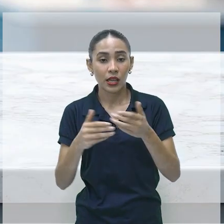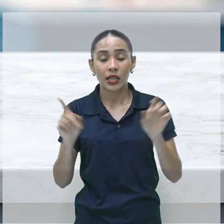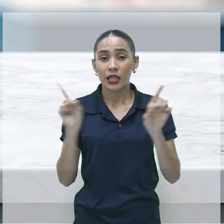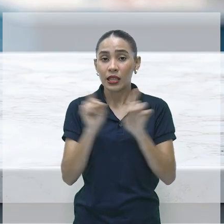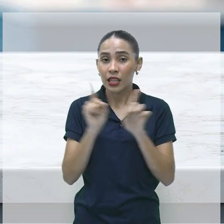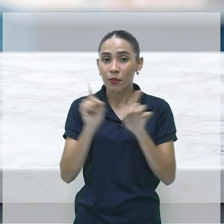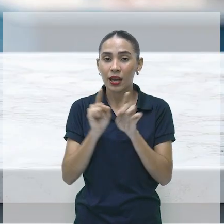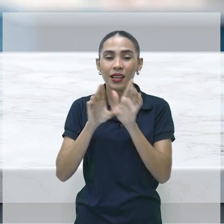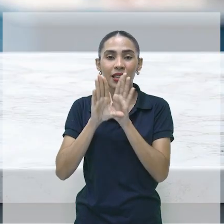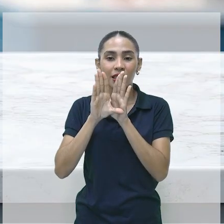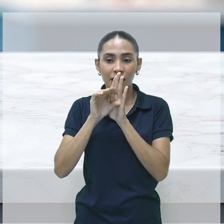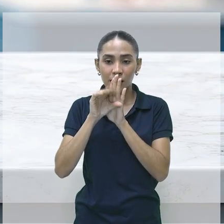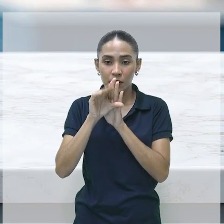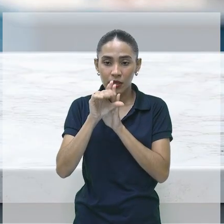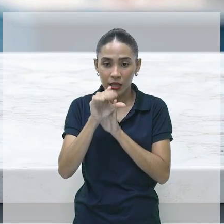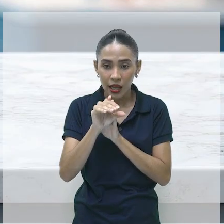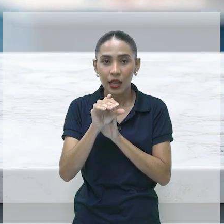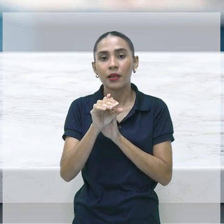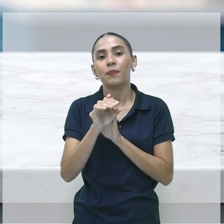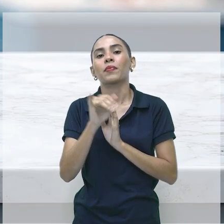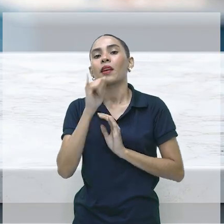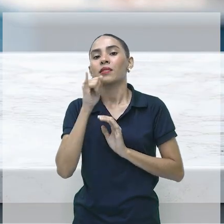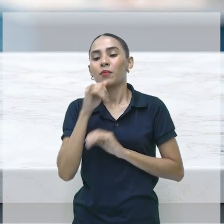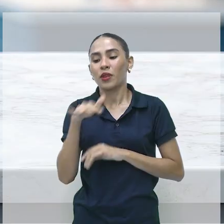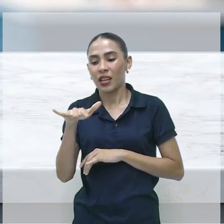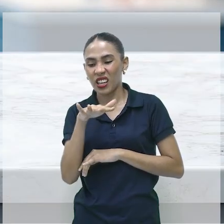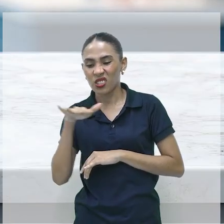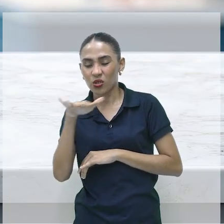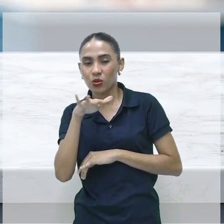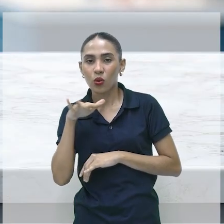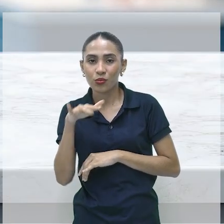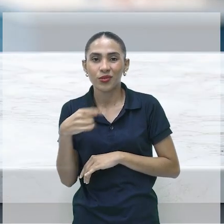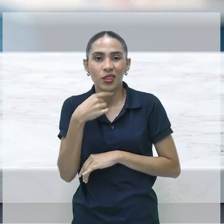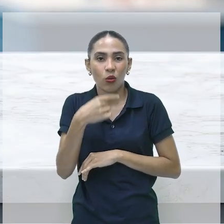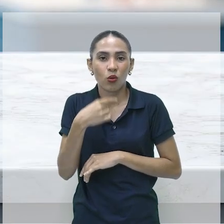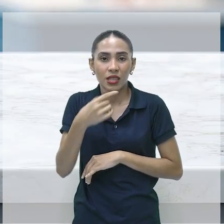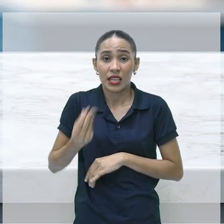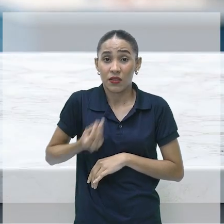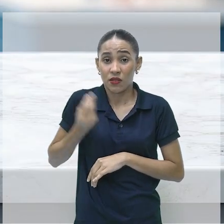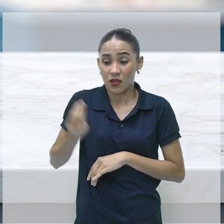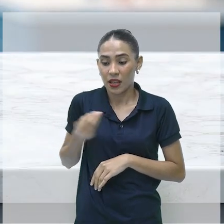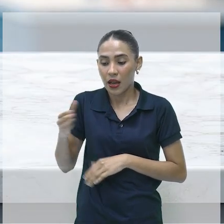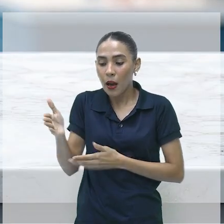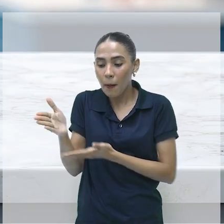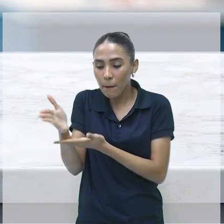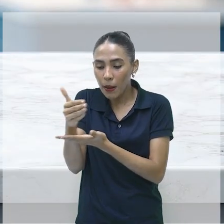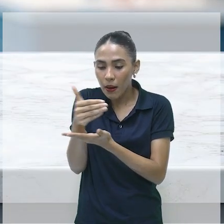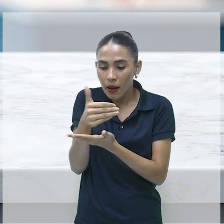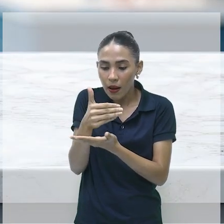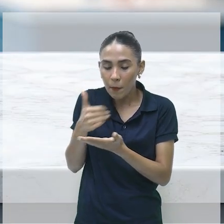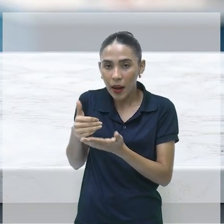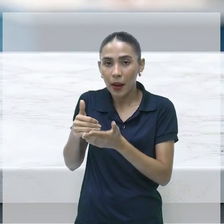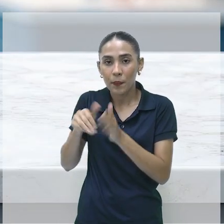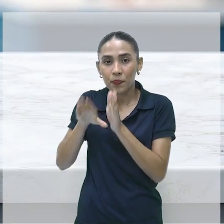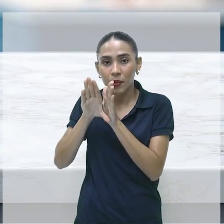desenvolvimento de bactérias que vivem em regiões inóspitas, onde eles vão coletar as bactérias, colocar nessas plaquinhas de